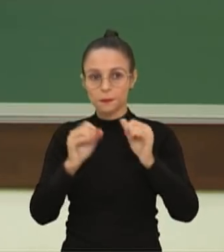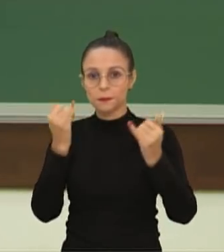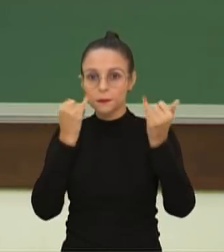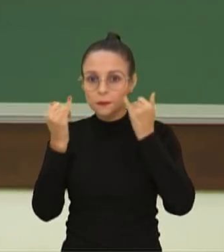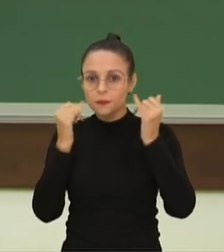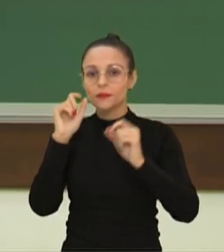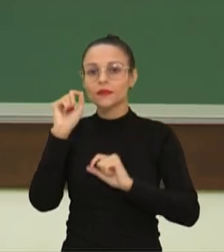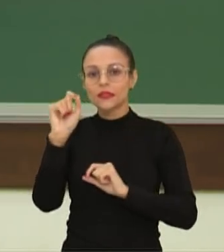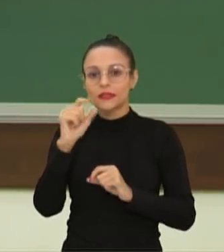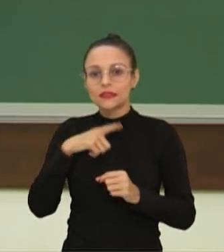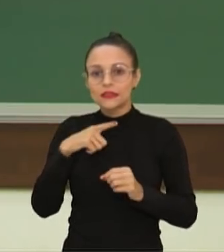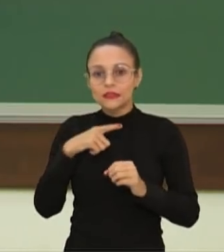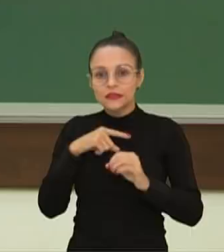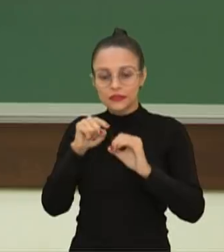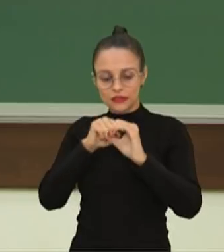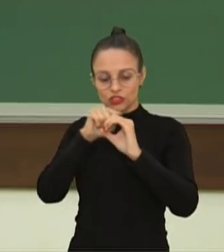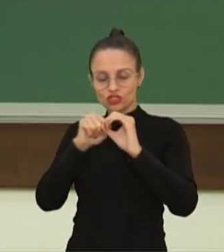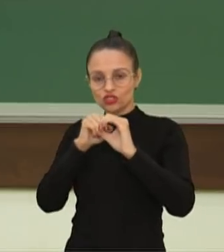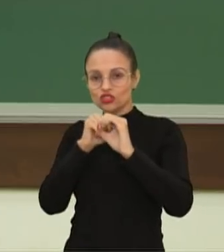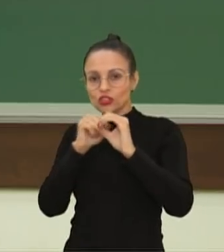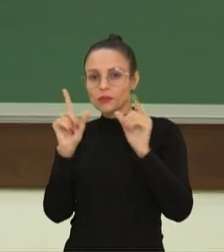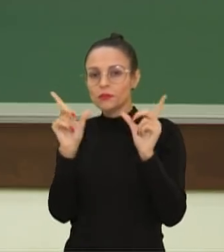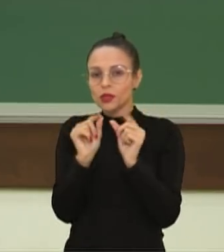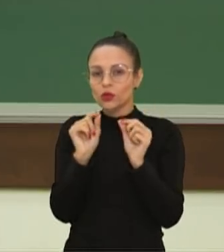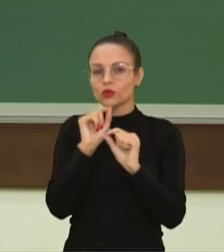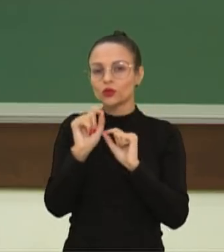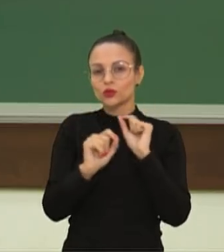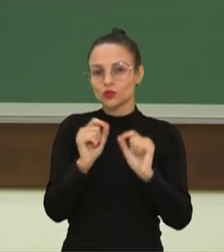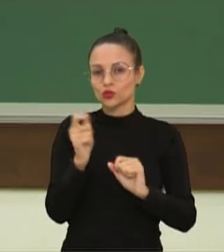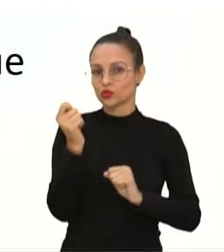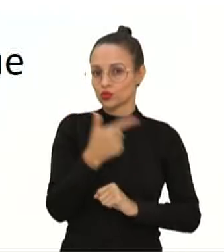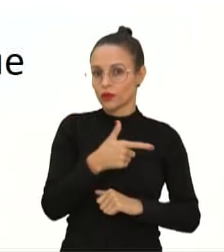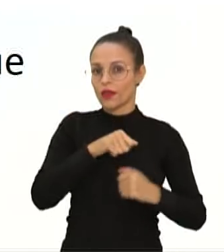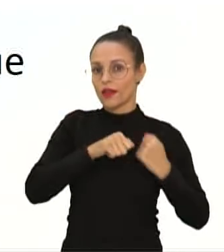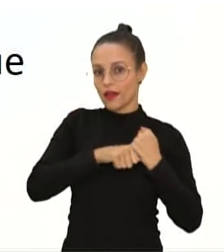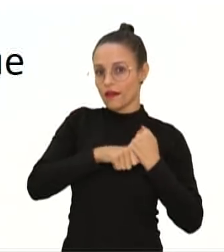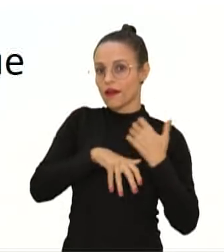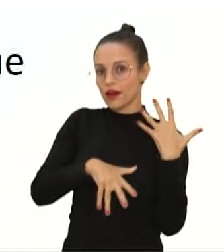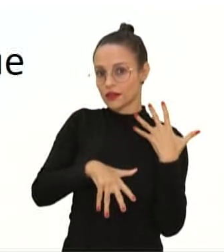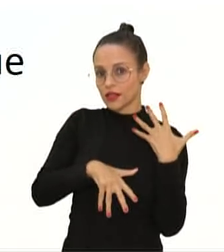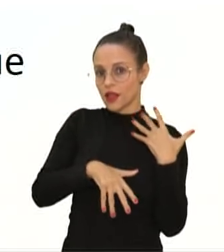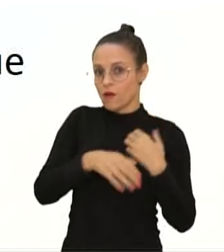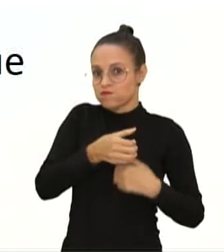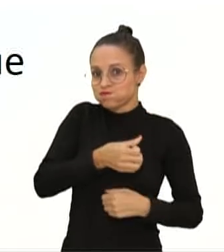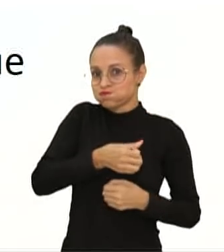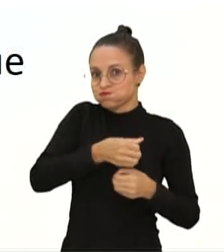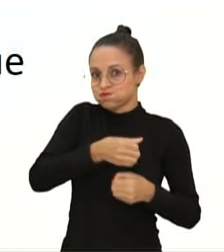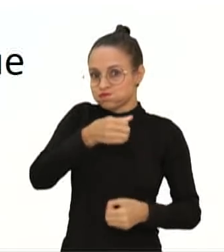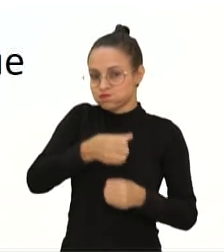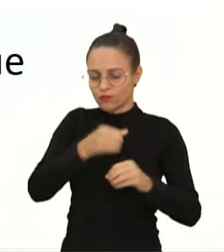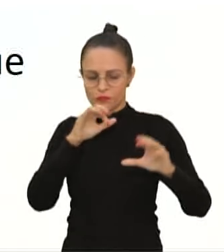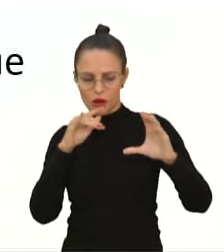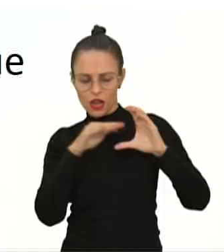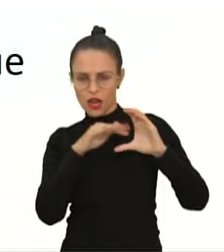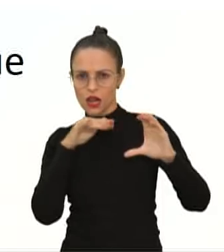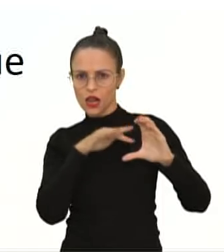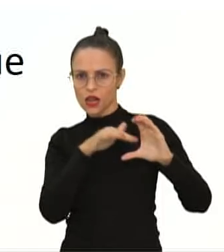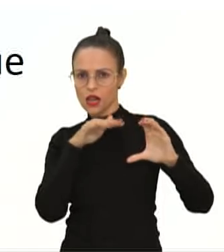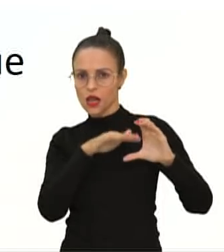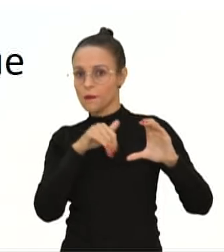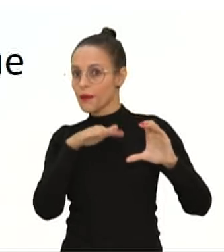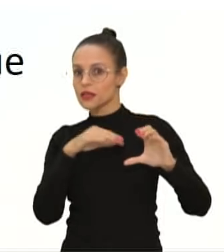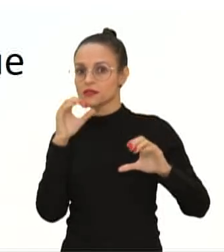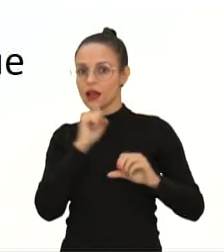um diâmetro, um calibre menor do que as artérias. As artérias são mais grossas, passa muito mais sangue